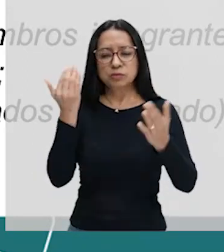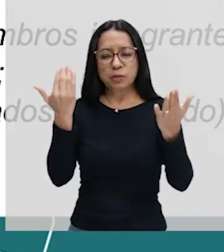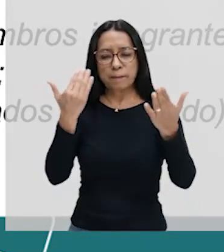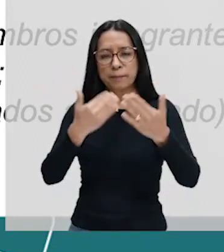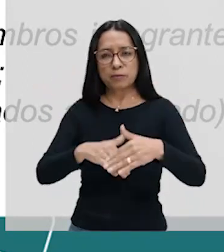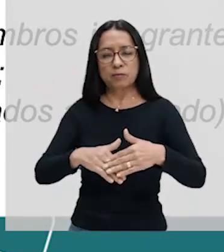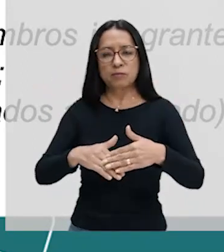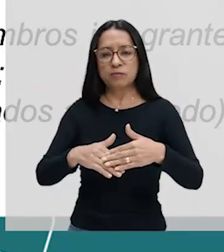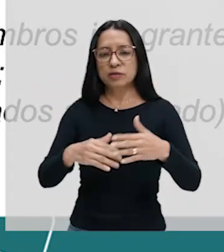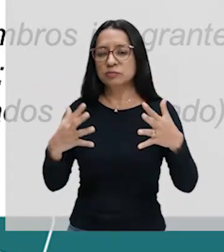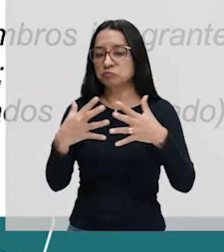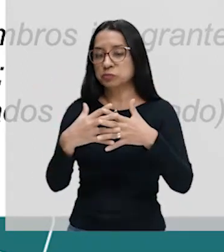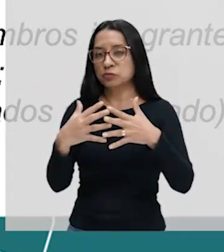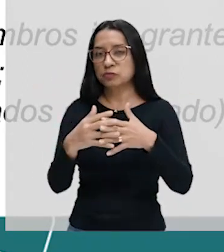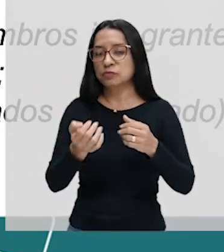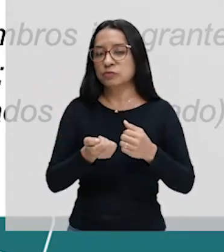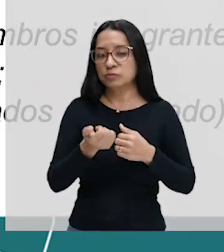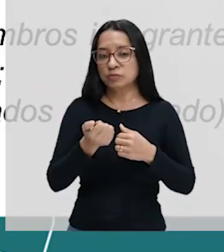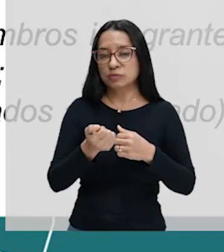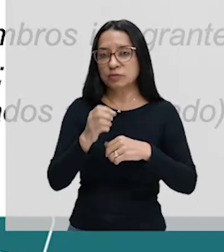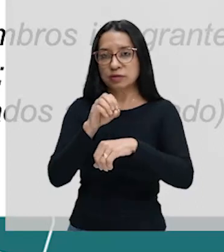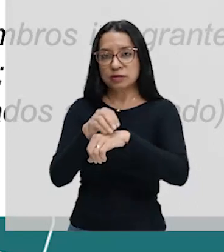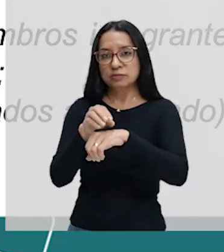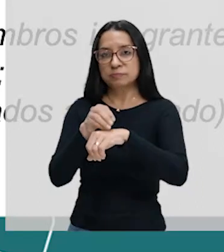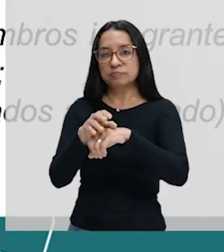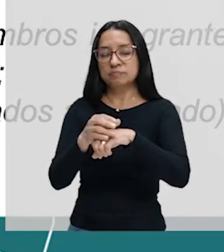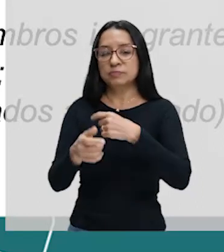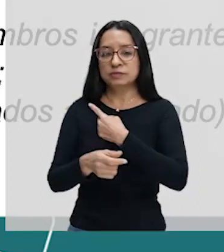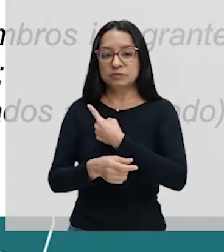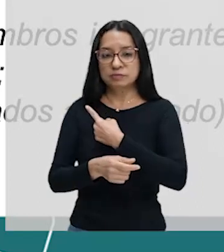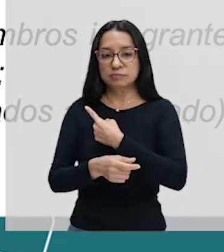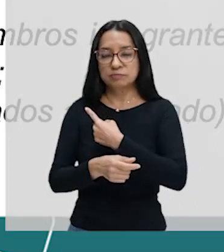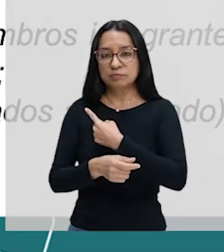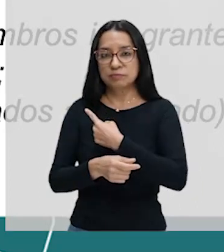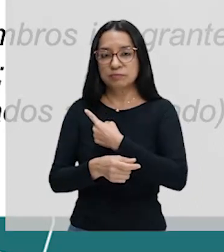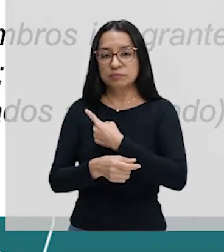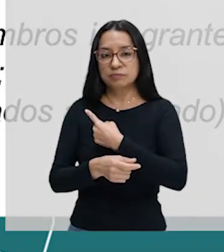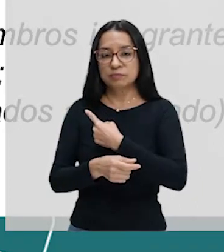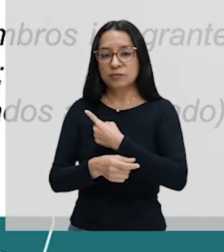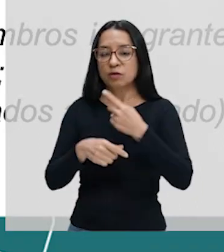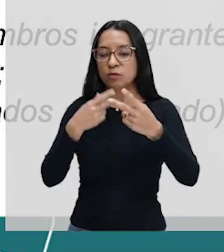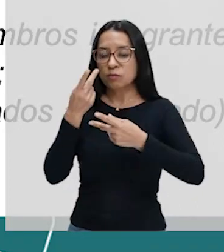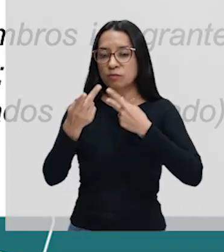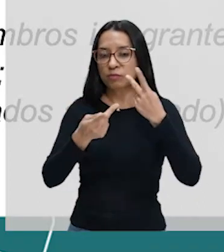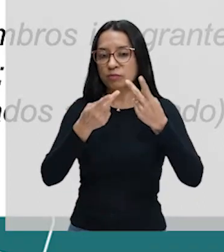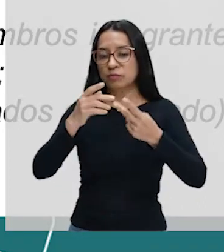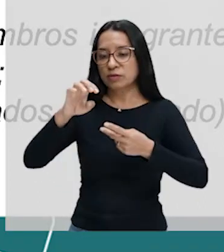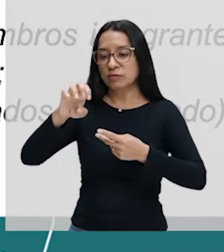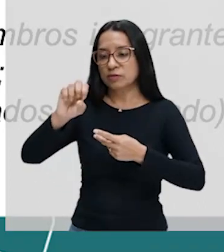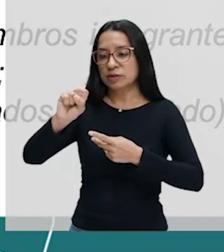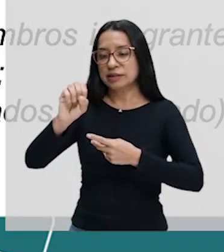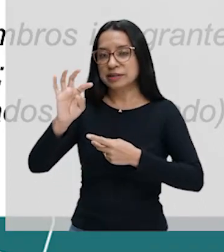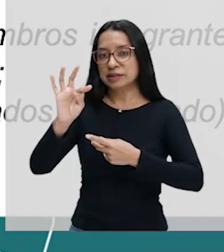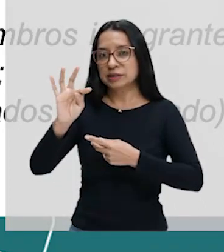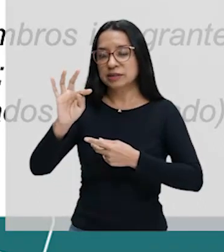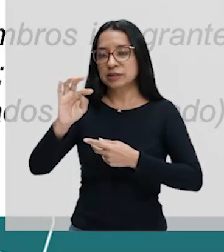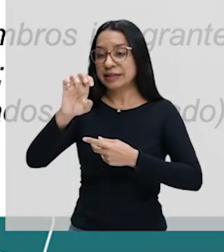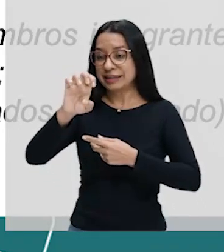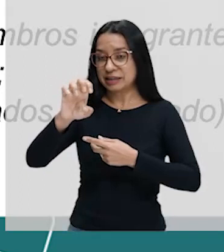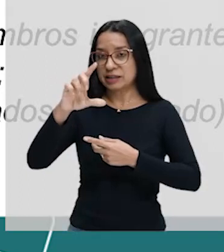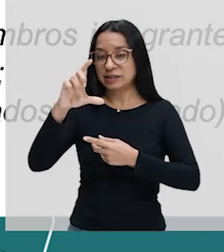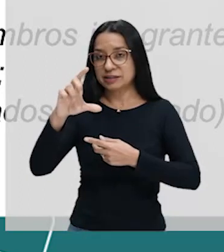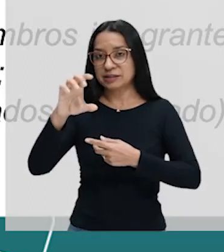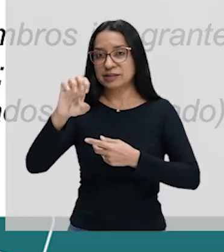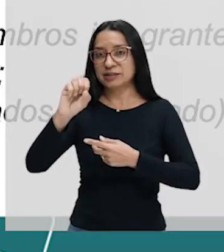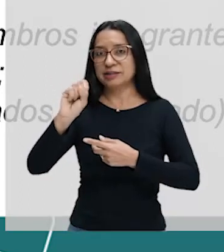um pouco, tá? E a grande dica que eu te dou é olhar quando eu falo de estado com a letra maiúscula, com o E maiúsculo, e